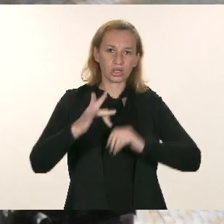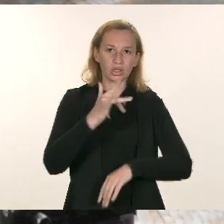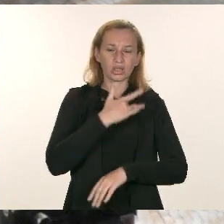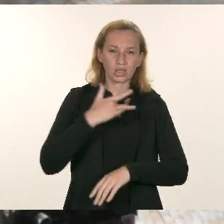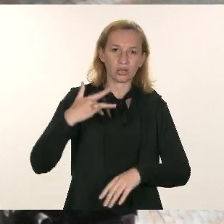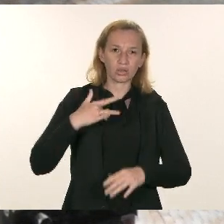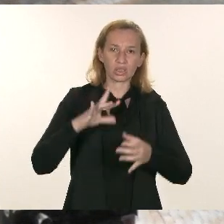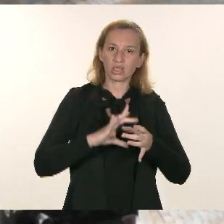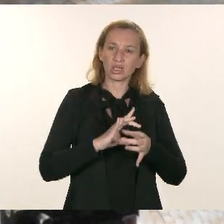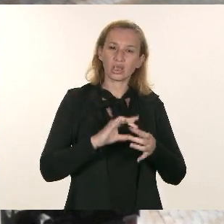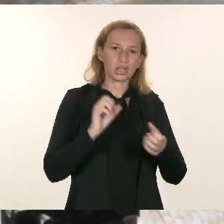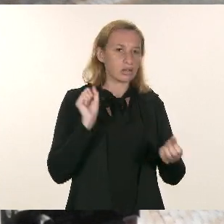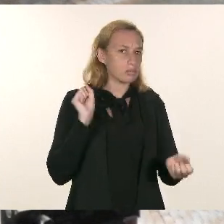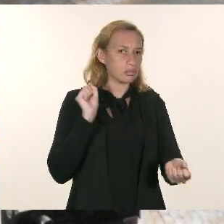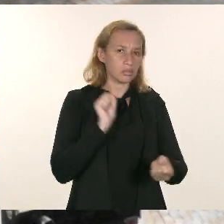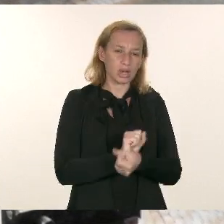vacina,